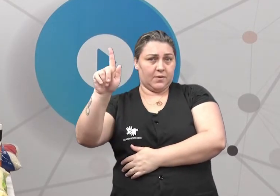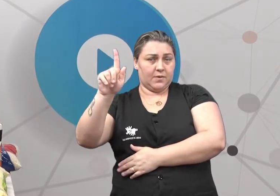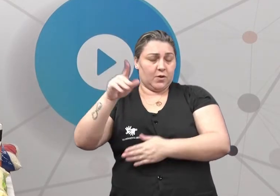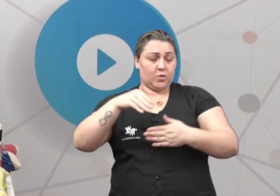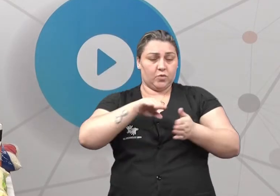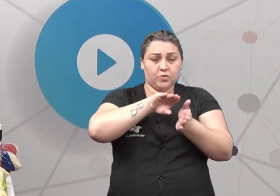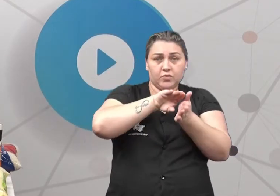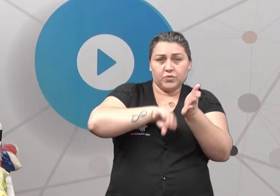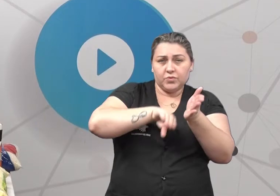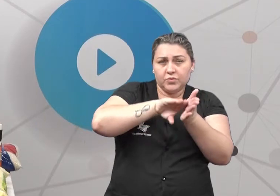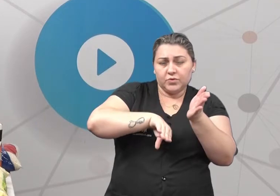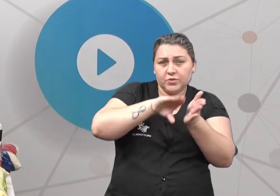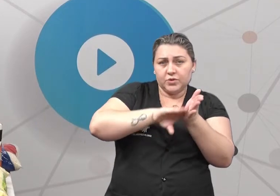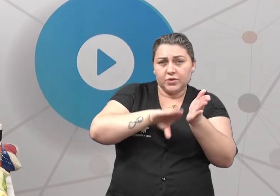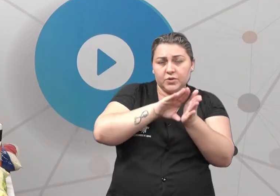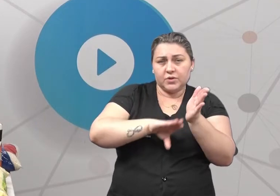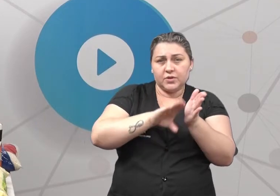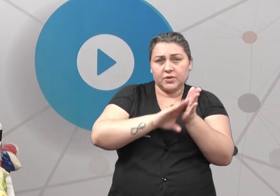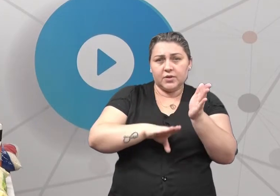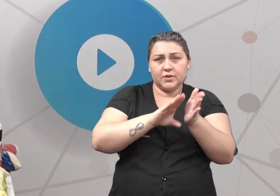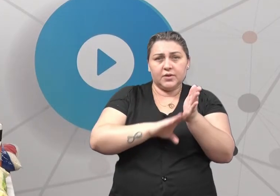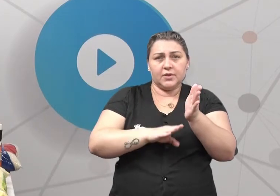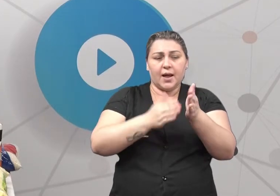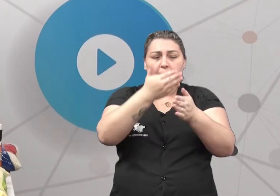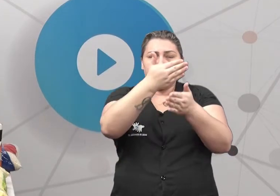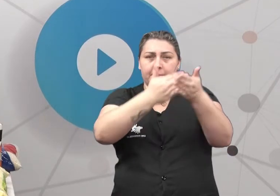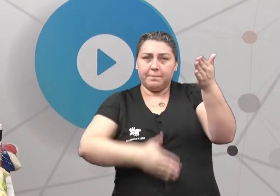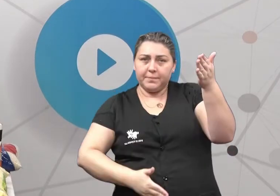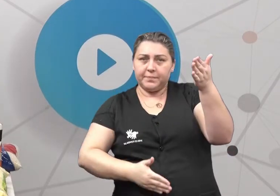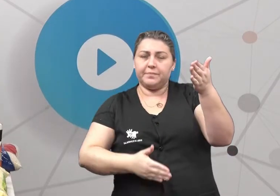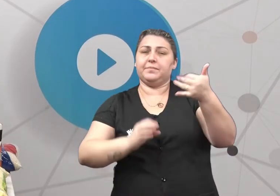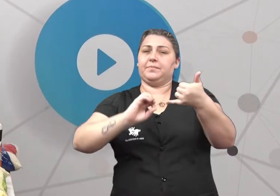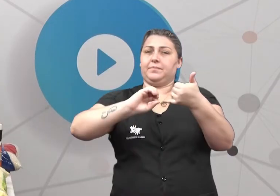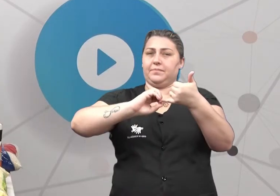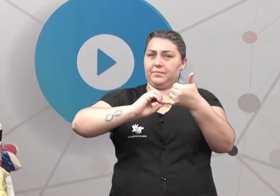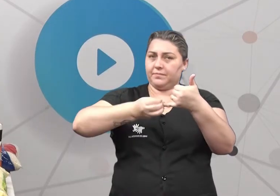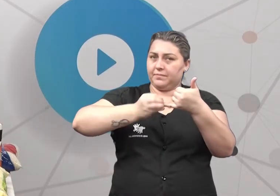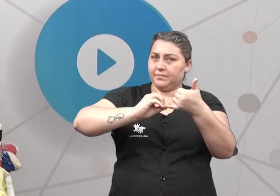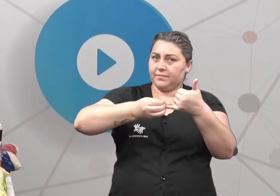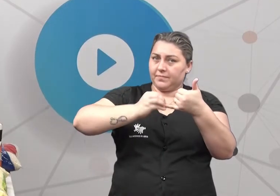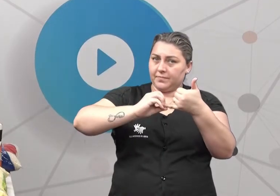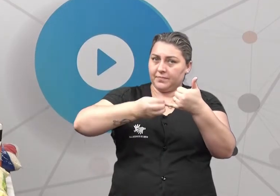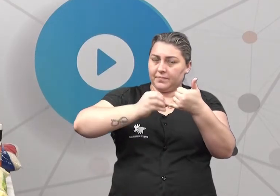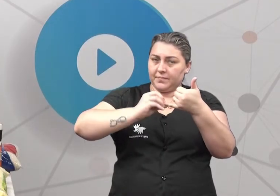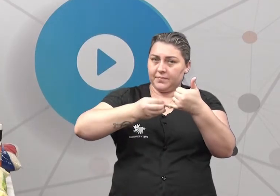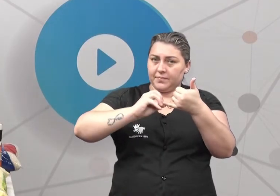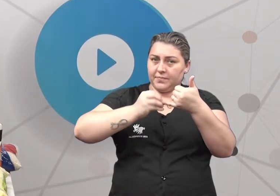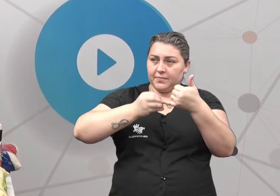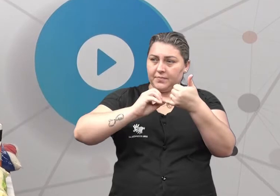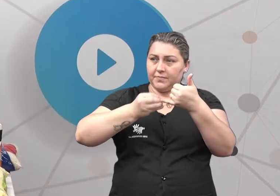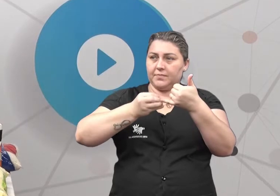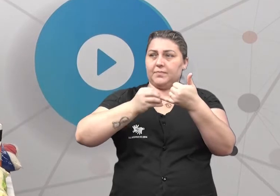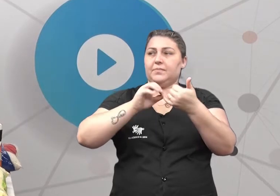e tirar parte desse feijãozinho que está aqui,